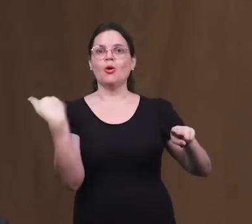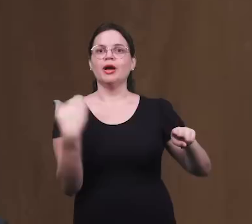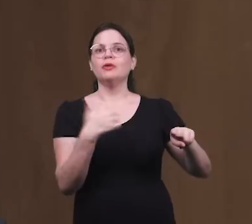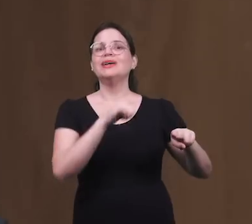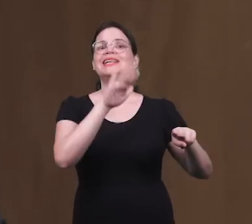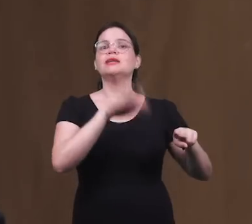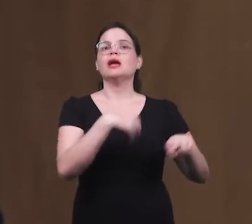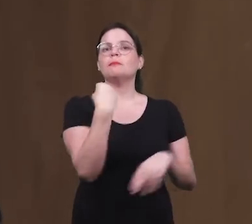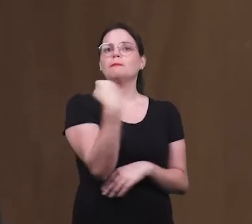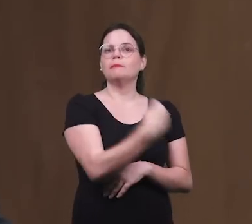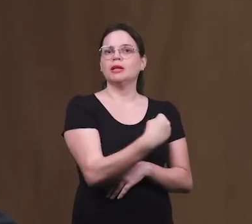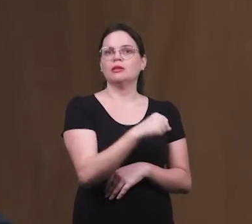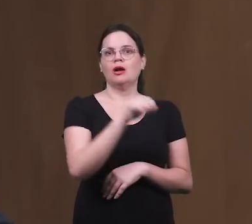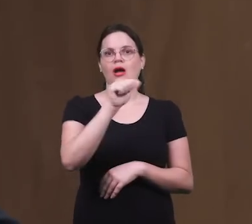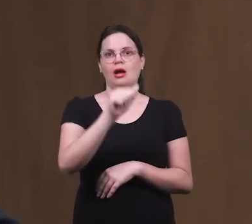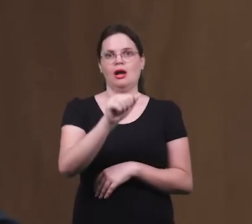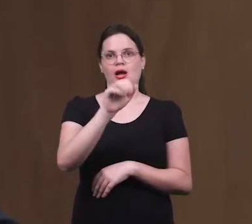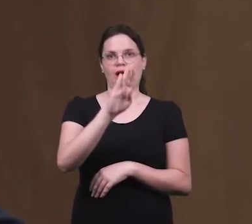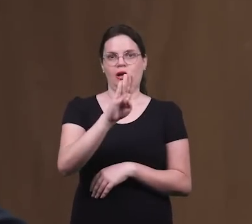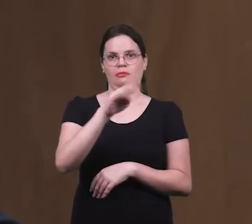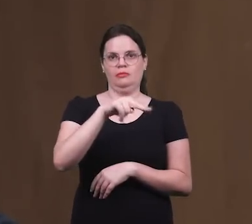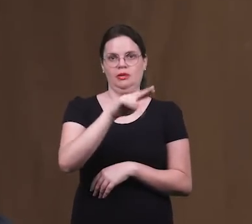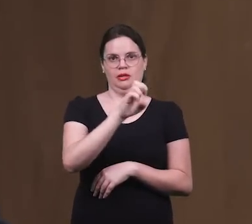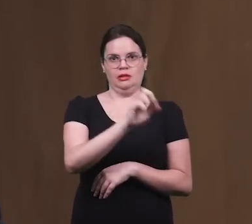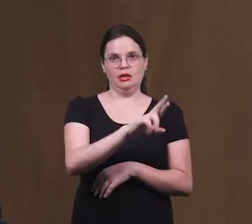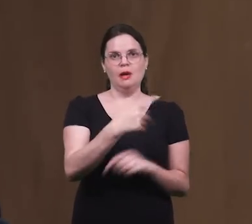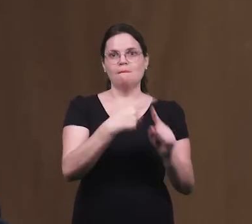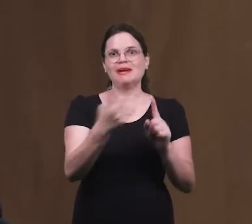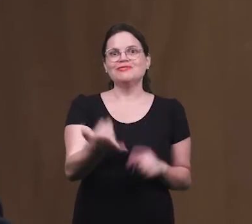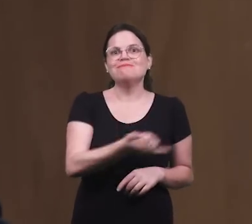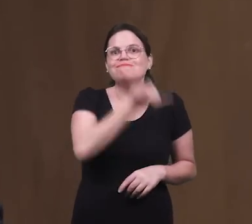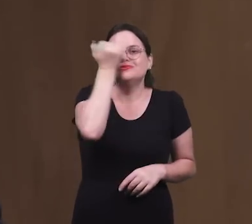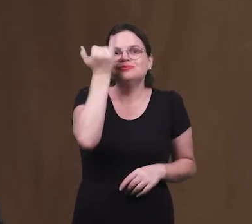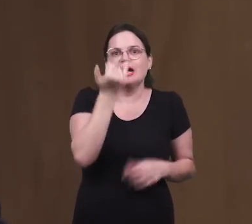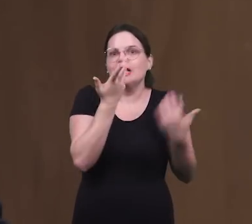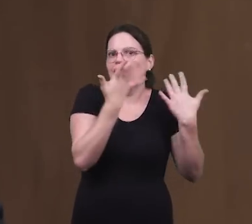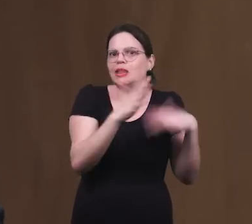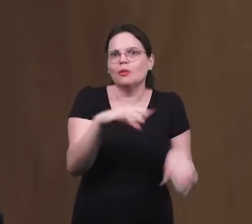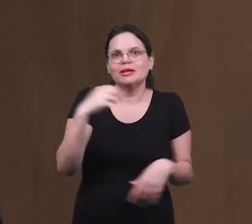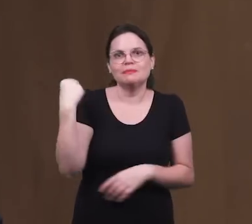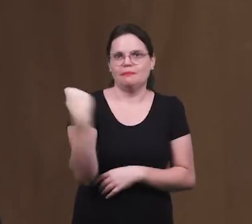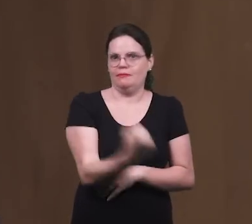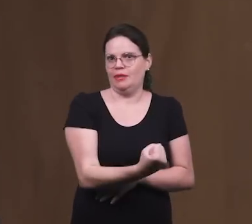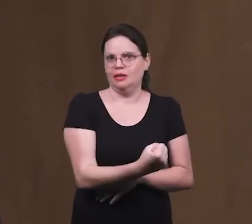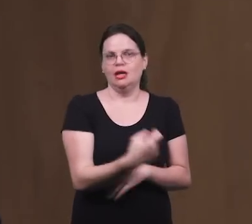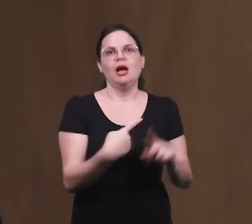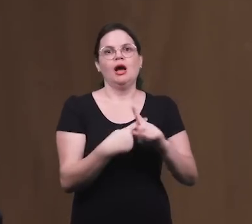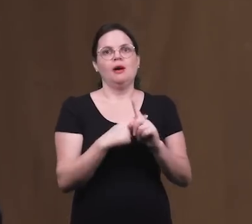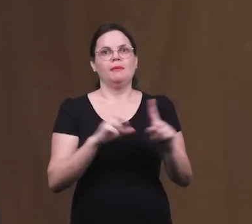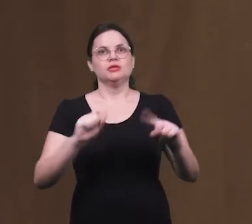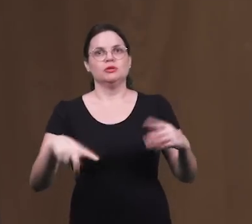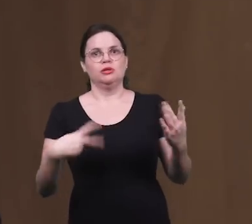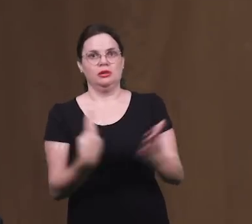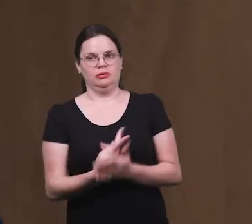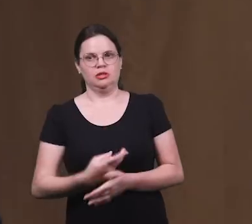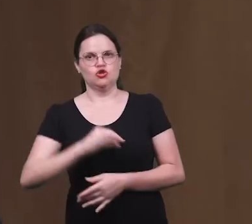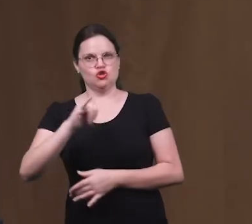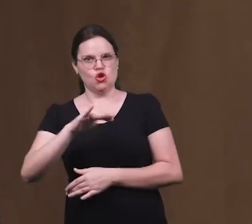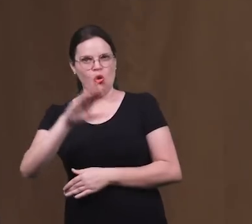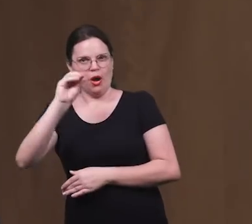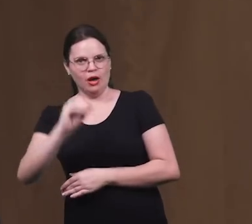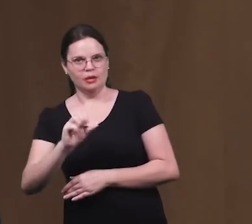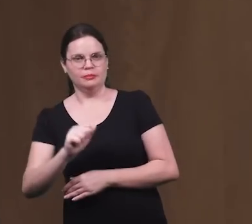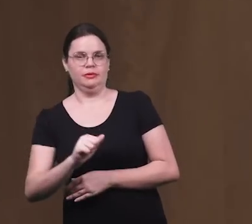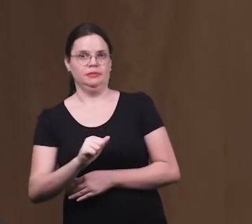Saul. Abner não queria matar o irmão de Joabe, mas ele foi atrás de Abner, desafiou Abner era mais experiente